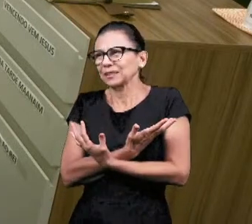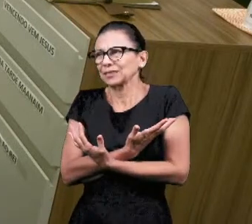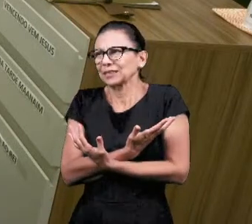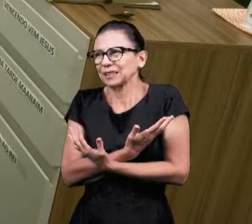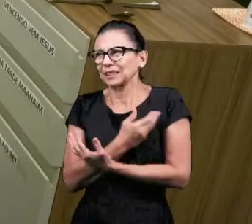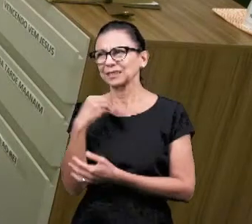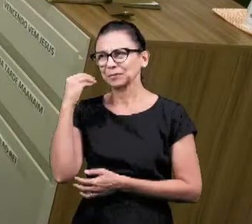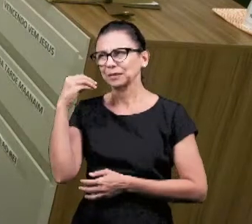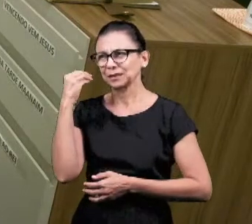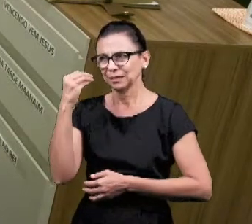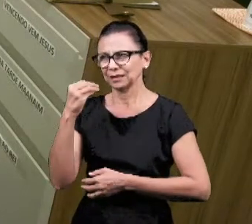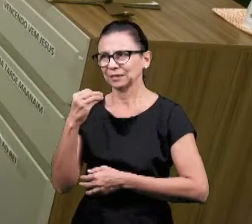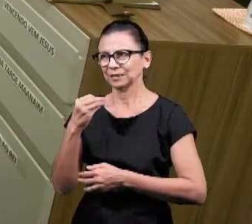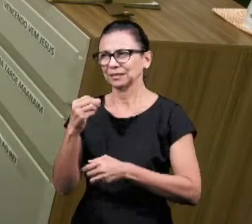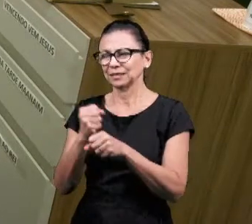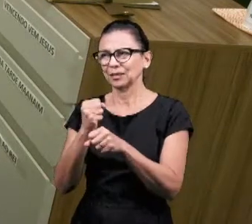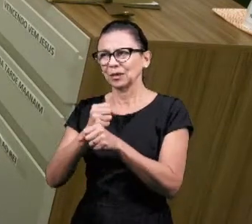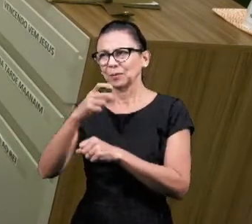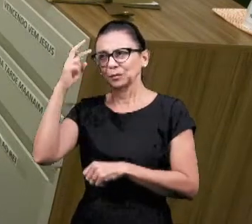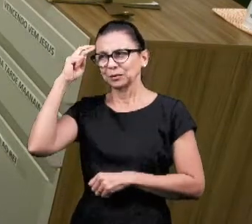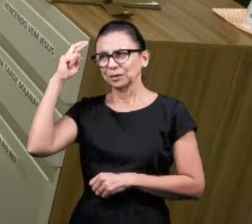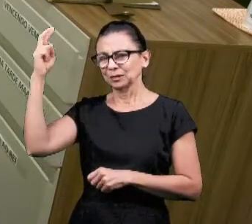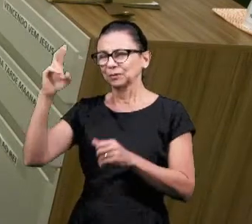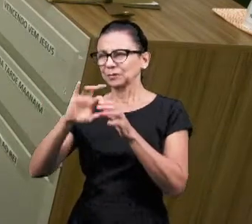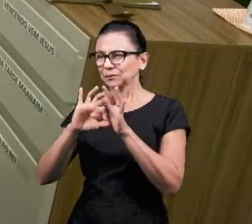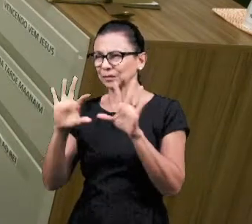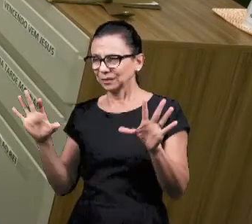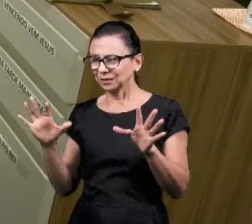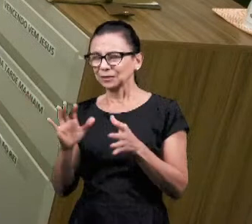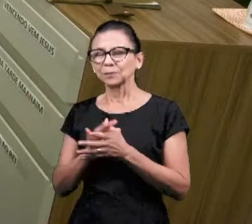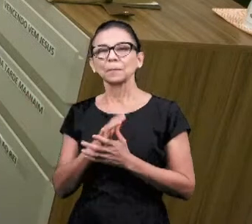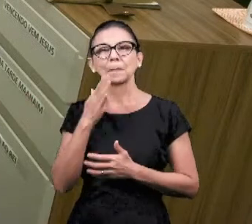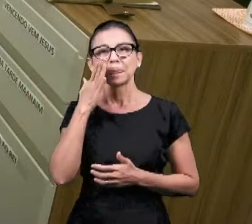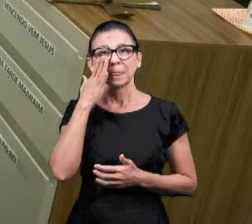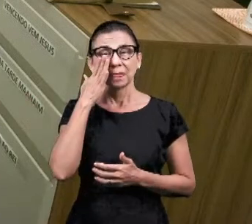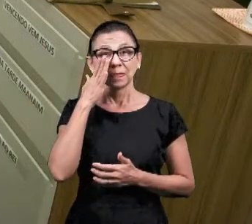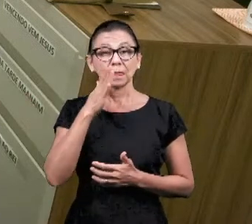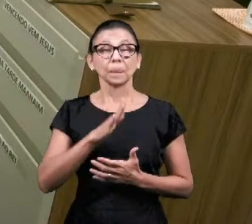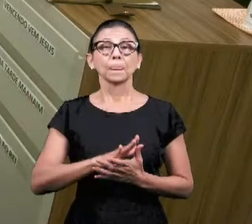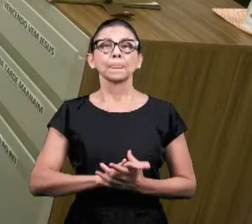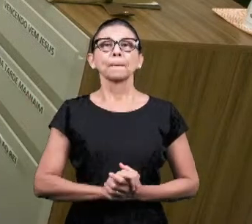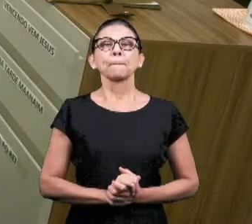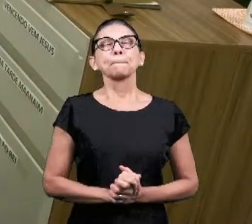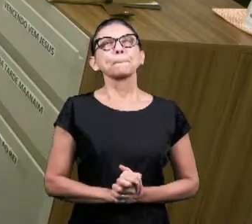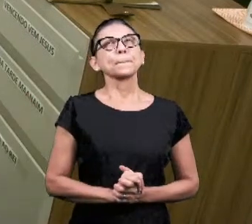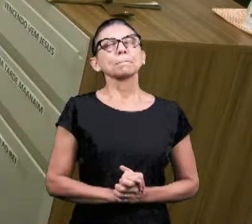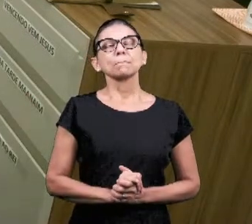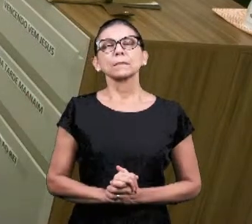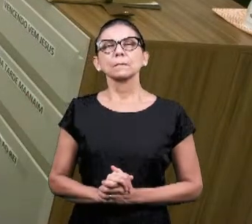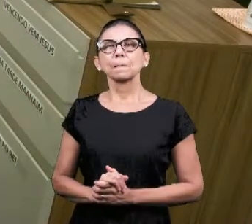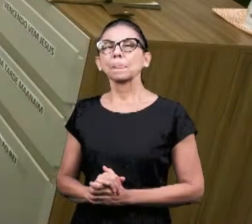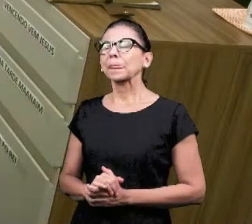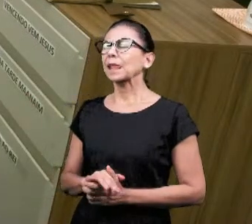obra do senhor. O senhor pode ficar à vontade, pastor. Eu queria perguntar ao senhor, pastor,